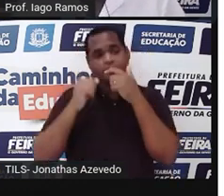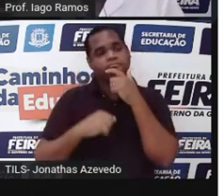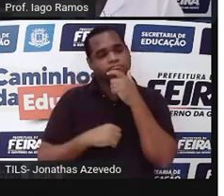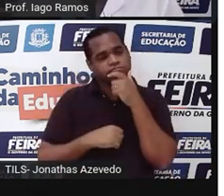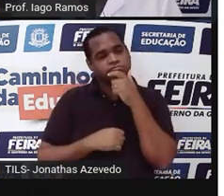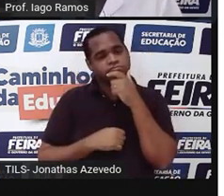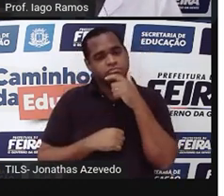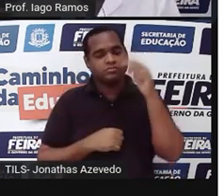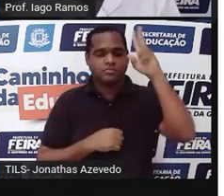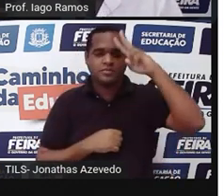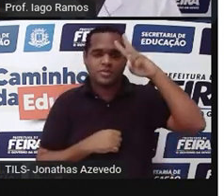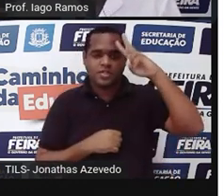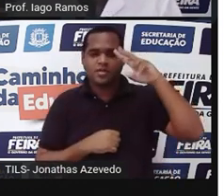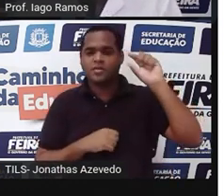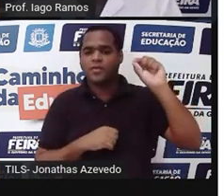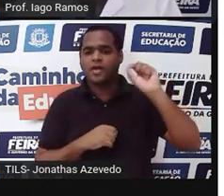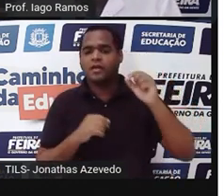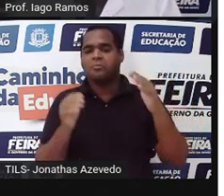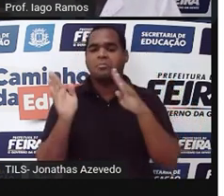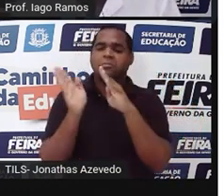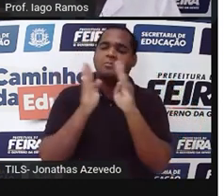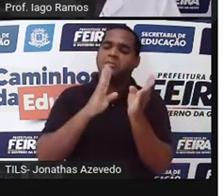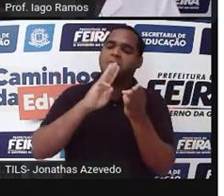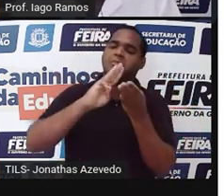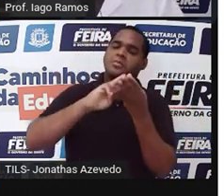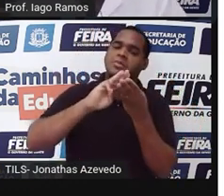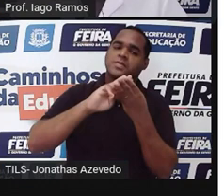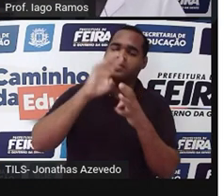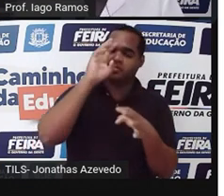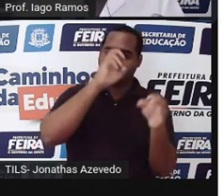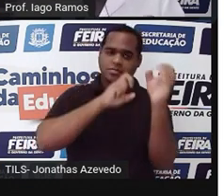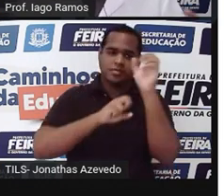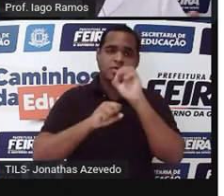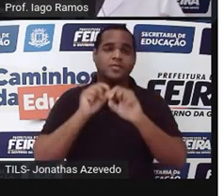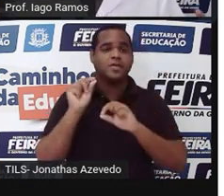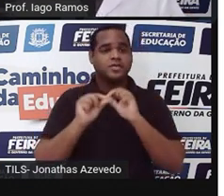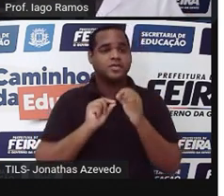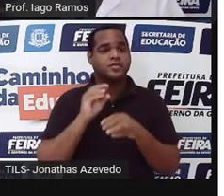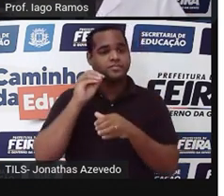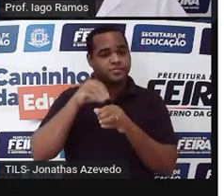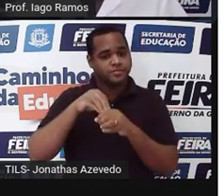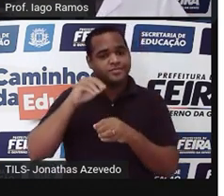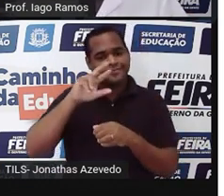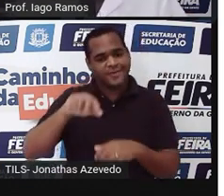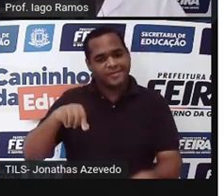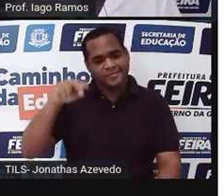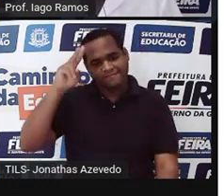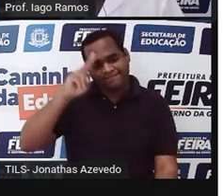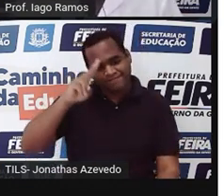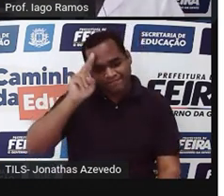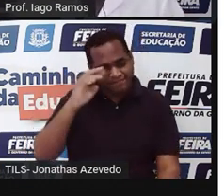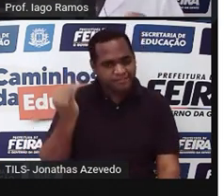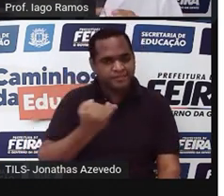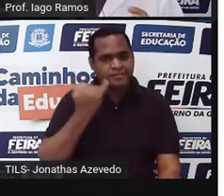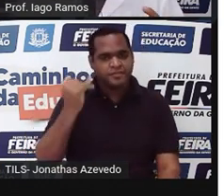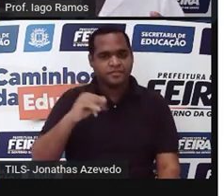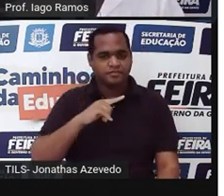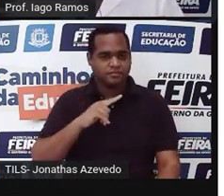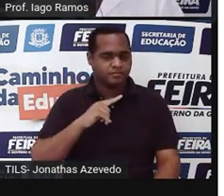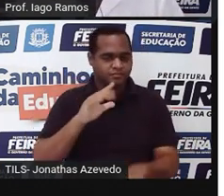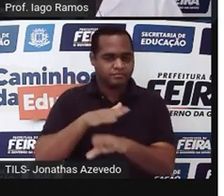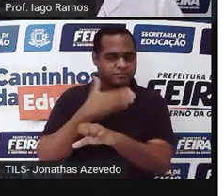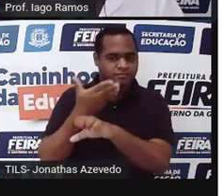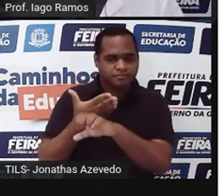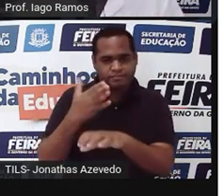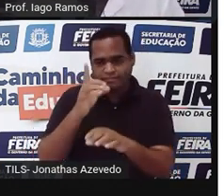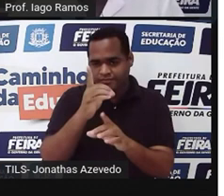das coisas que aconteceram nessa aula Olha que bacana e dentro dessas lembranças tá até você